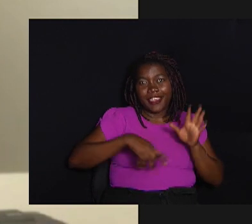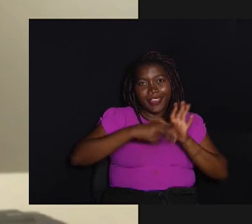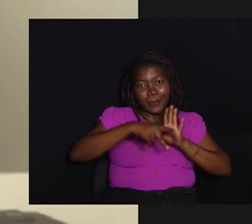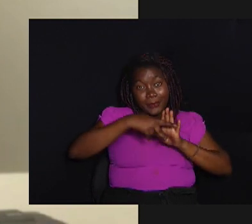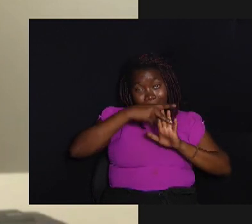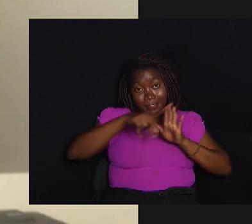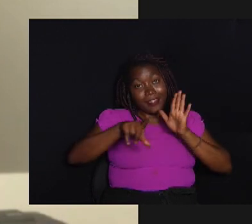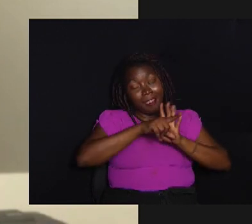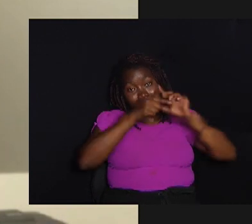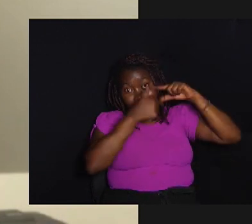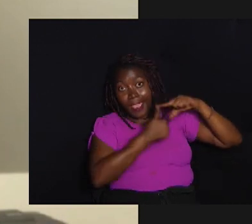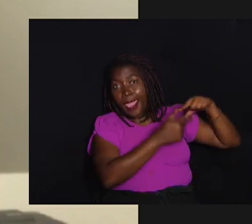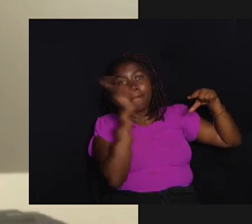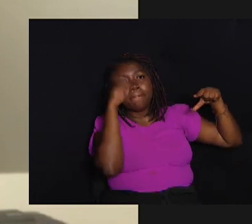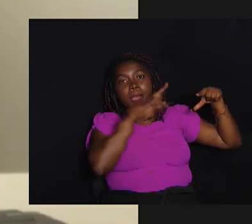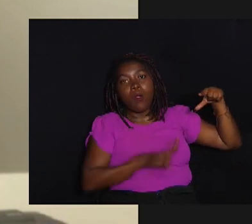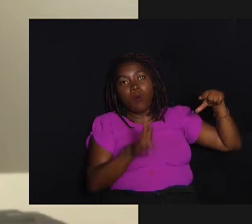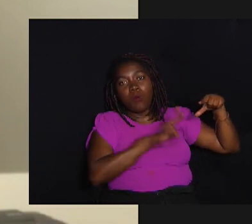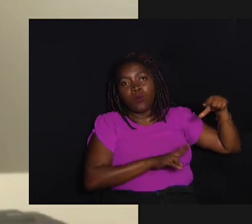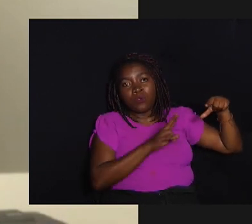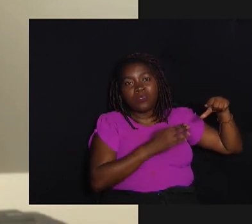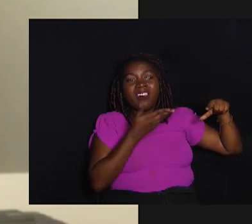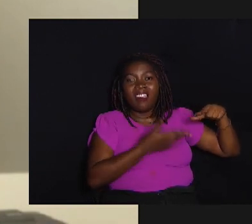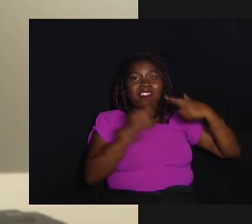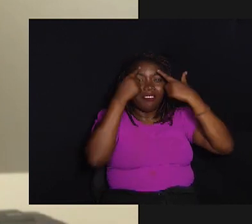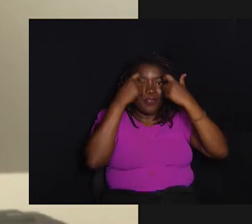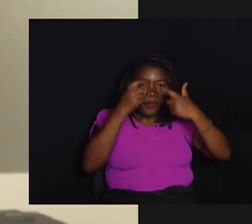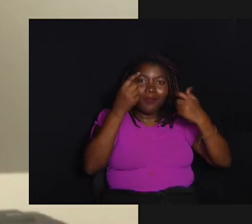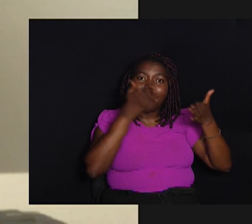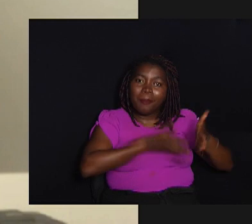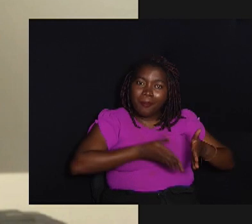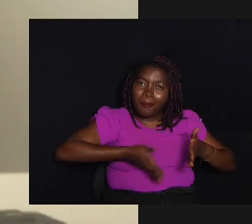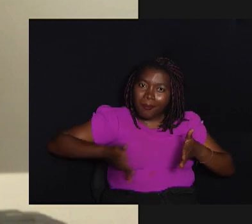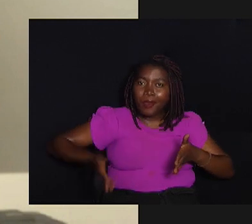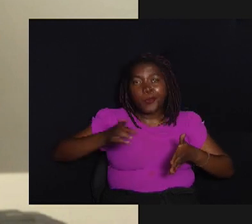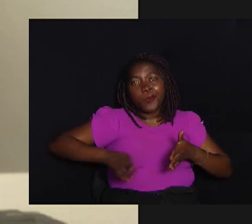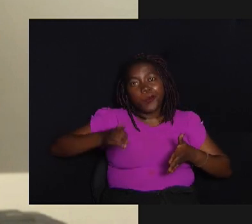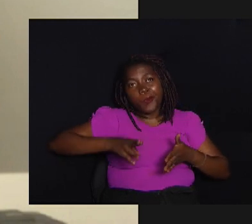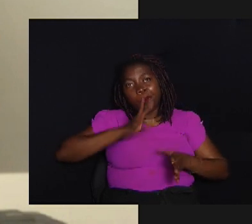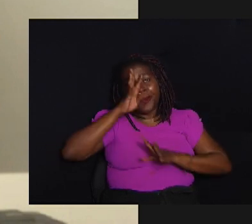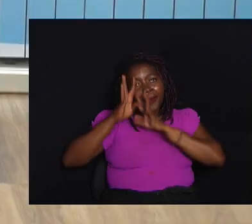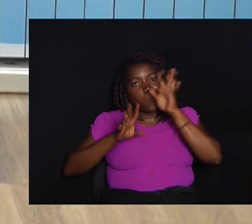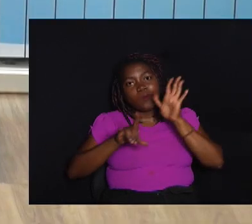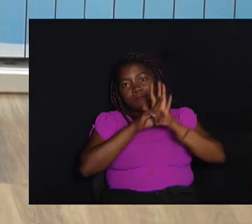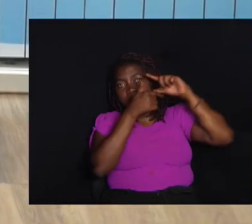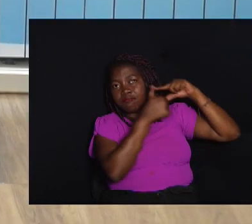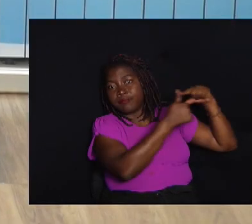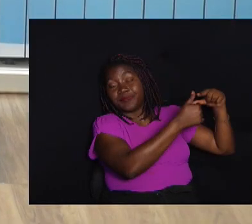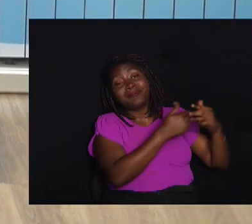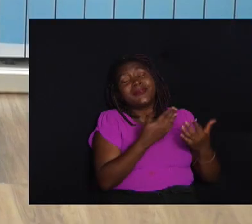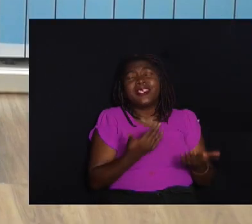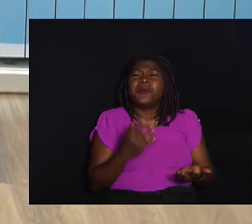alienação, é o mau uso, essa violência processual que se faz com o uso da lei da alienação. Então,